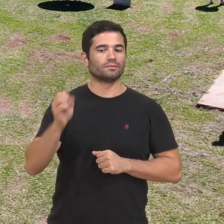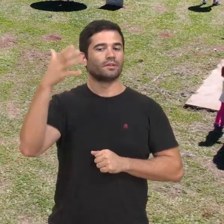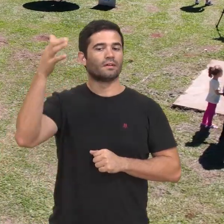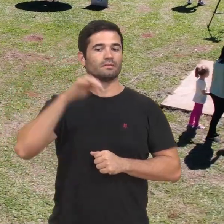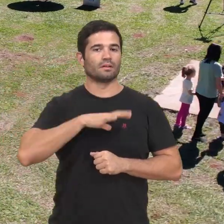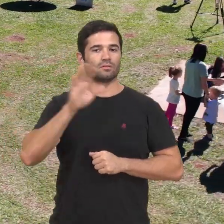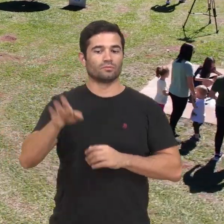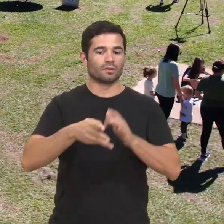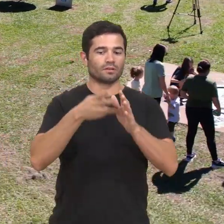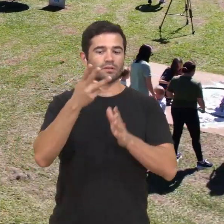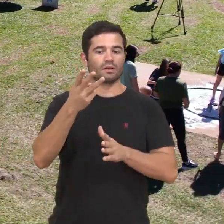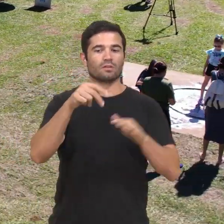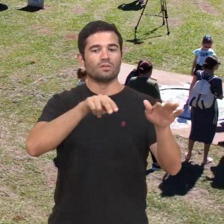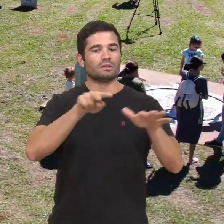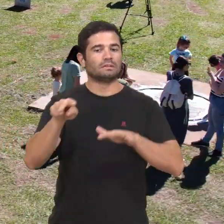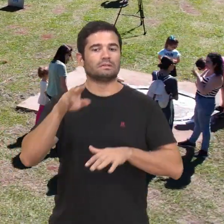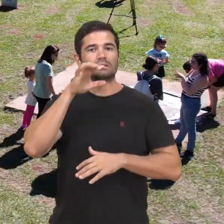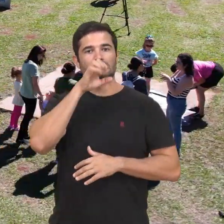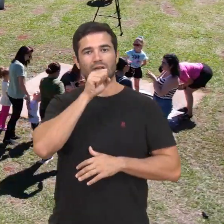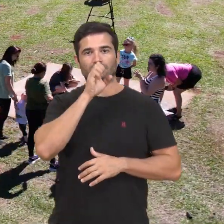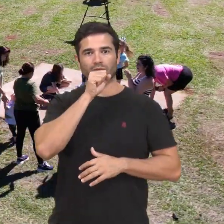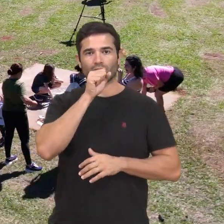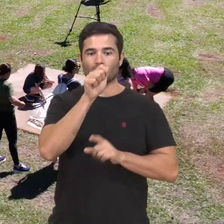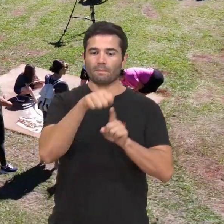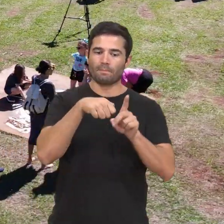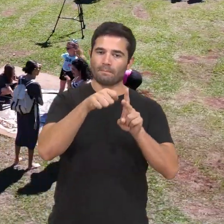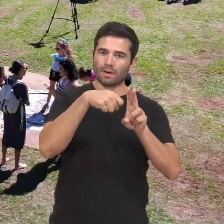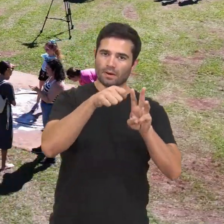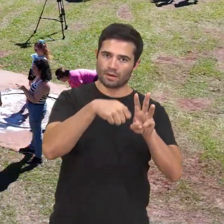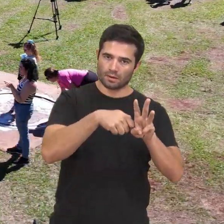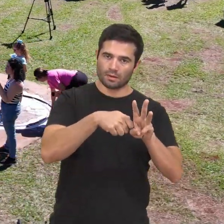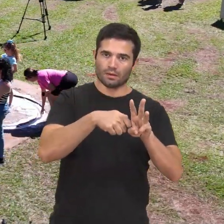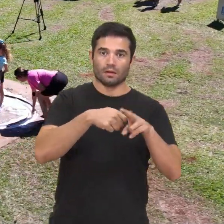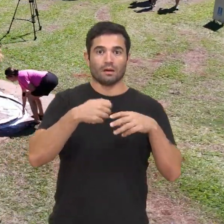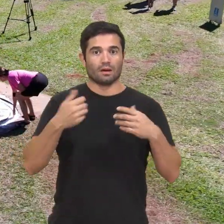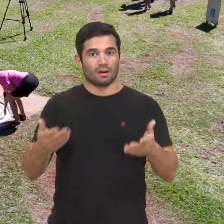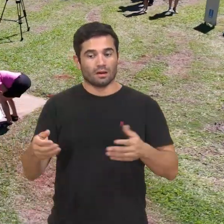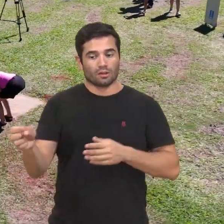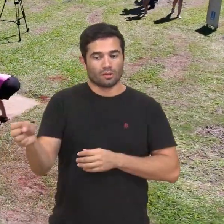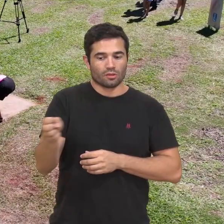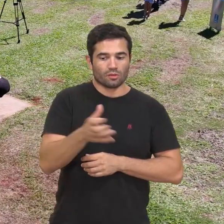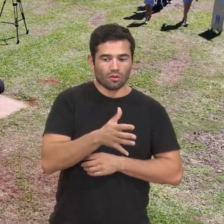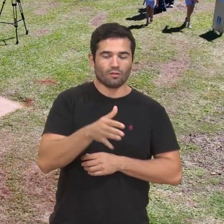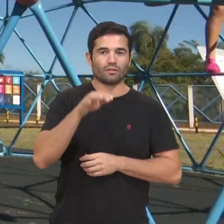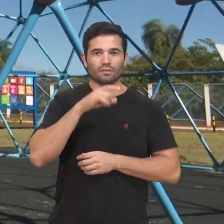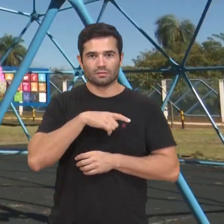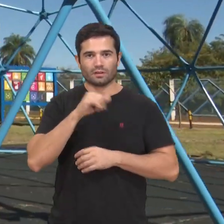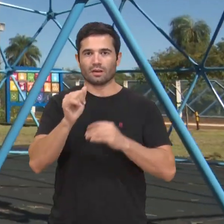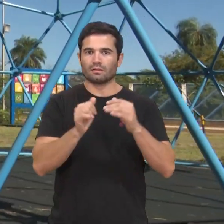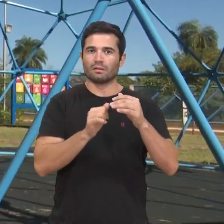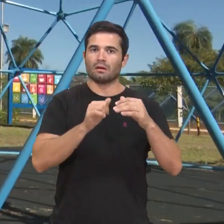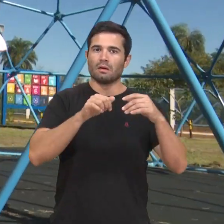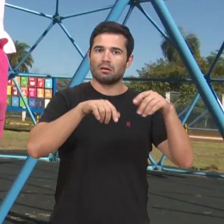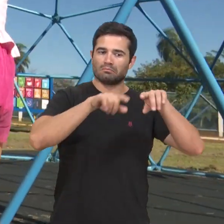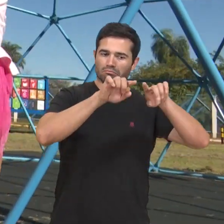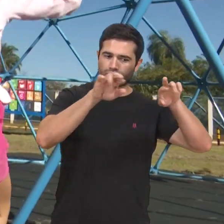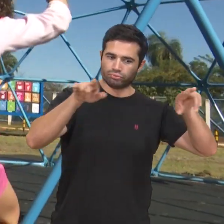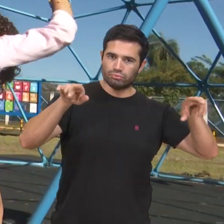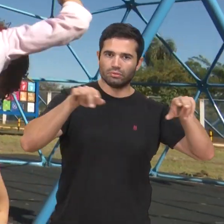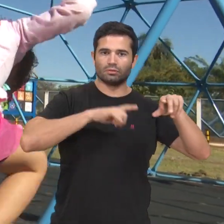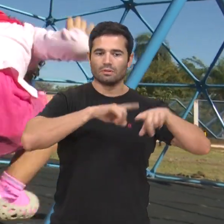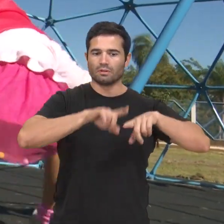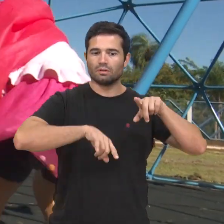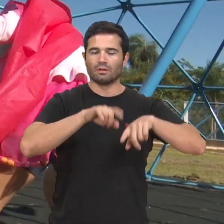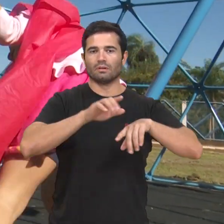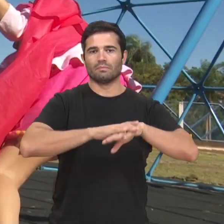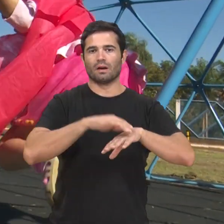e ocorrem no terceiro sábado de cada mês. Além disso, o parque inaugurou novos monumentos para deixar as visitas